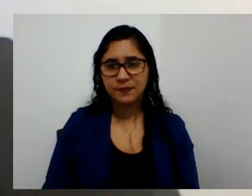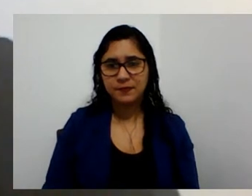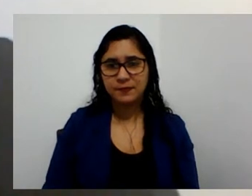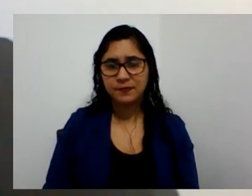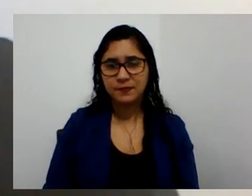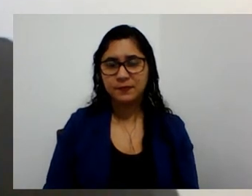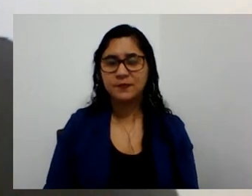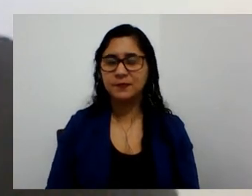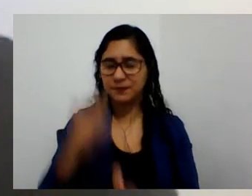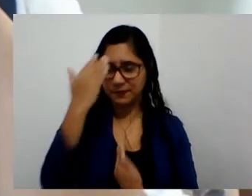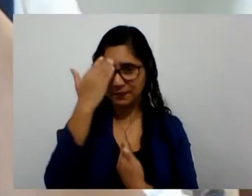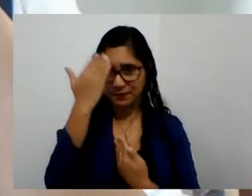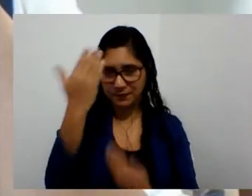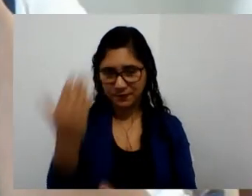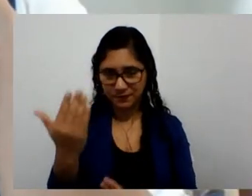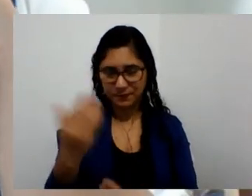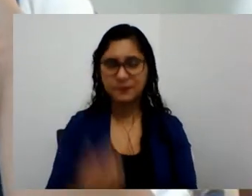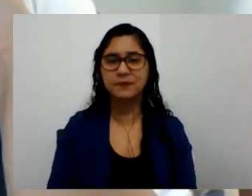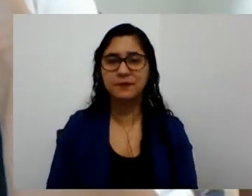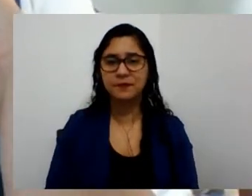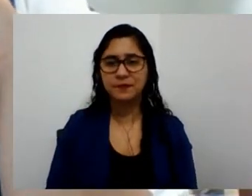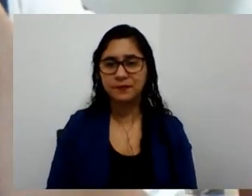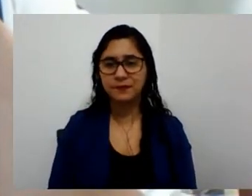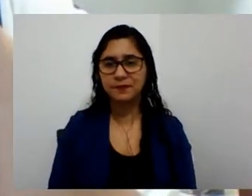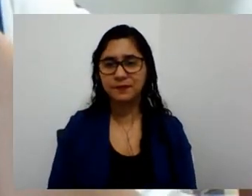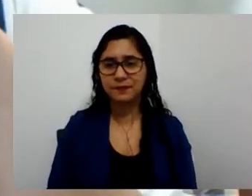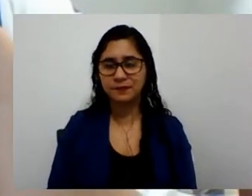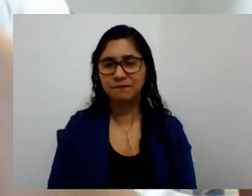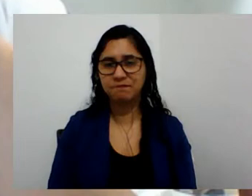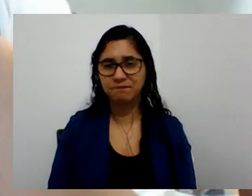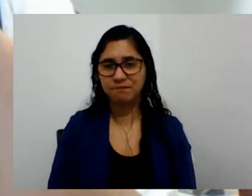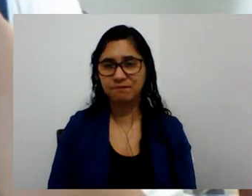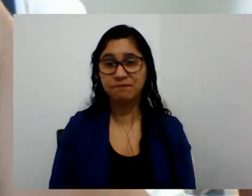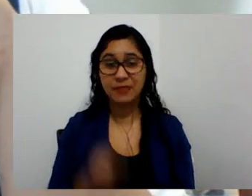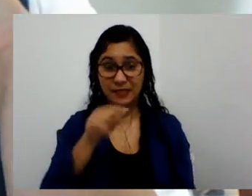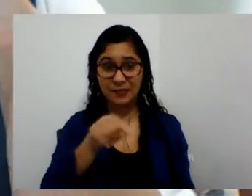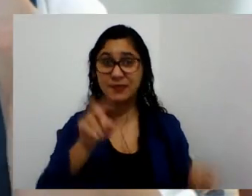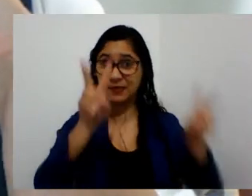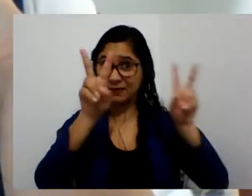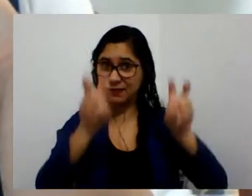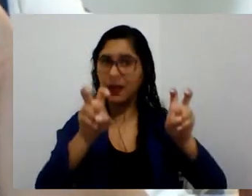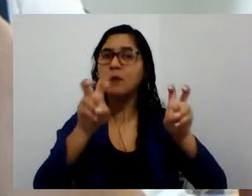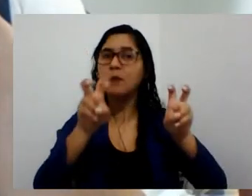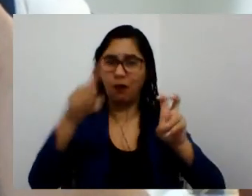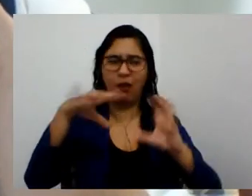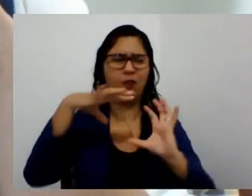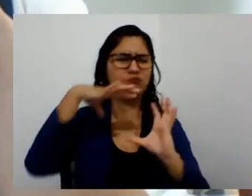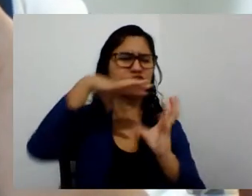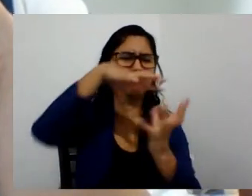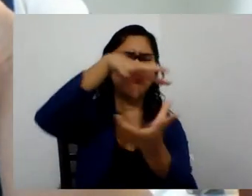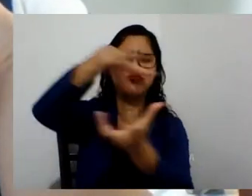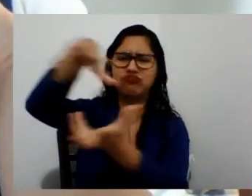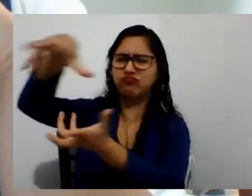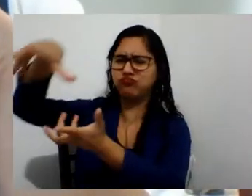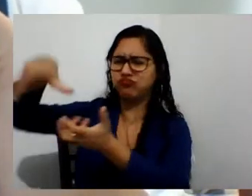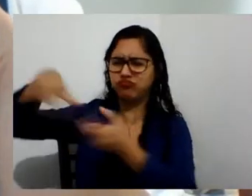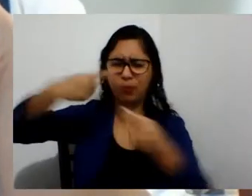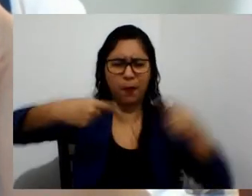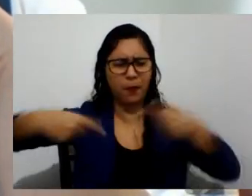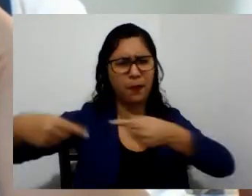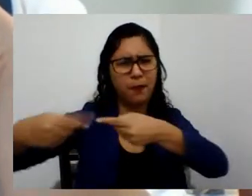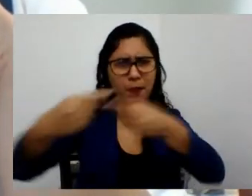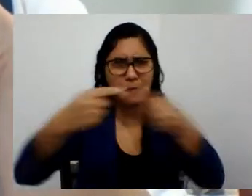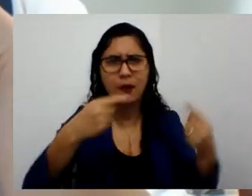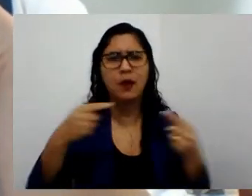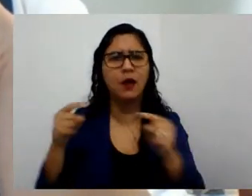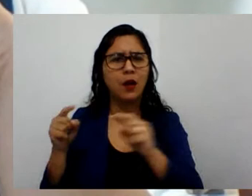Muito obrigada. Na verdade, esse tema é um tema internacionalmente discutido e é preocupação de comitês